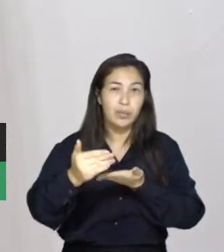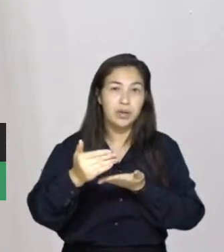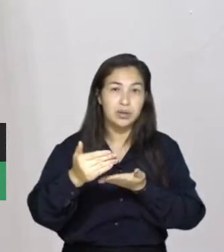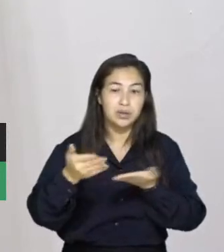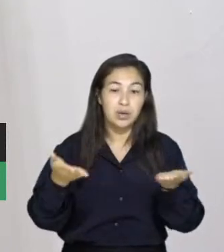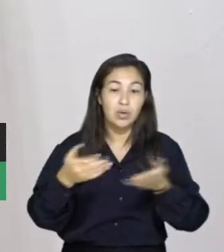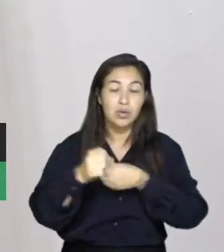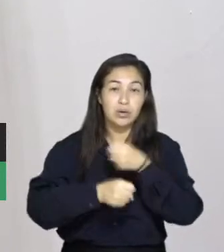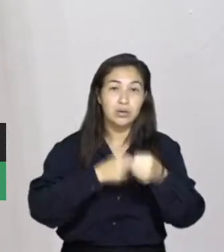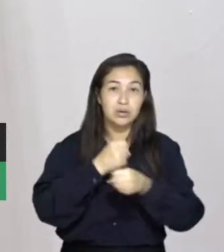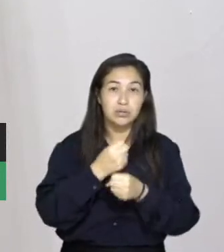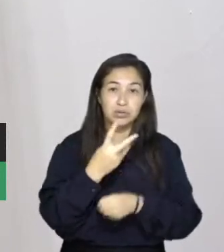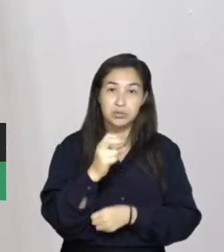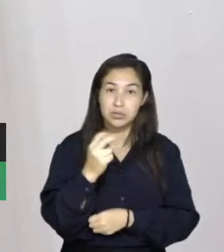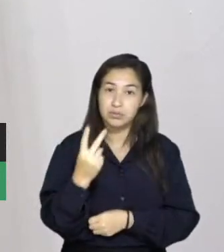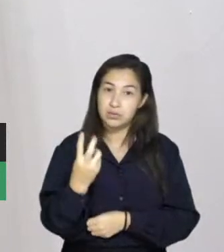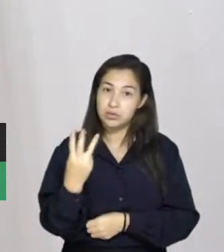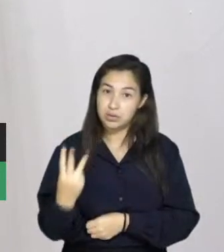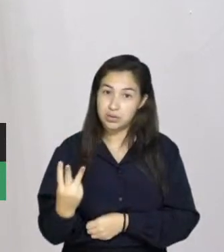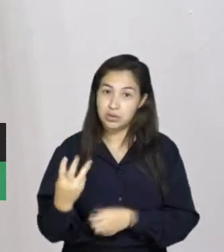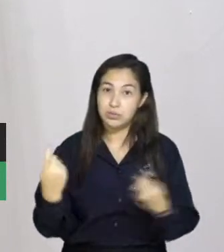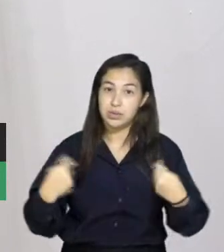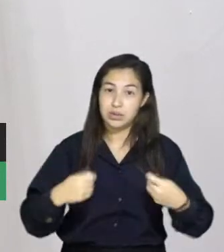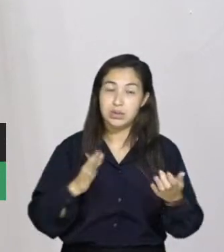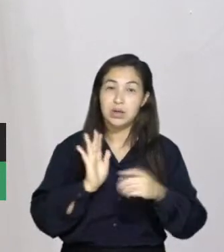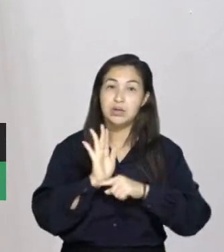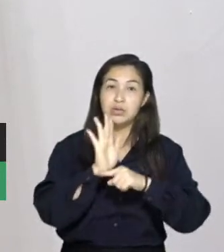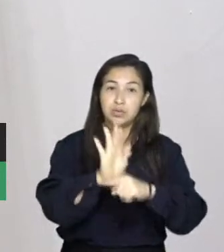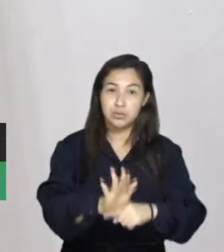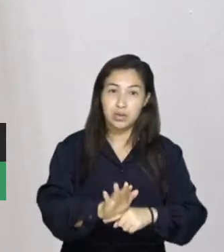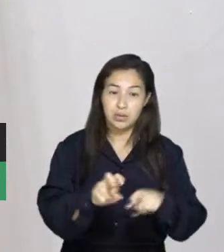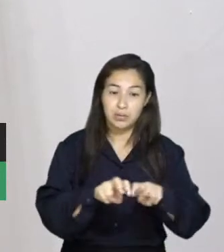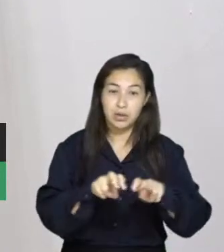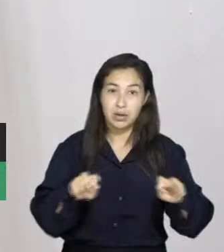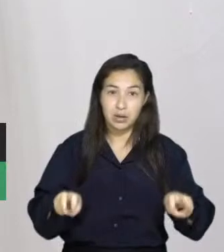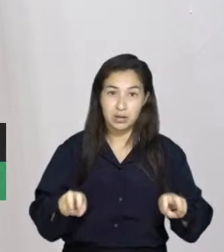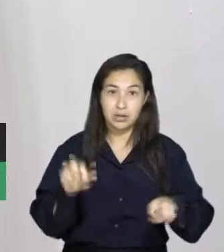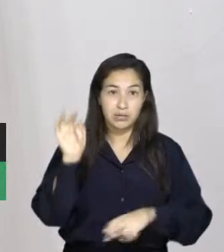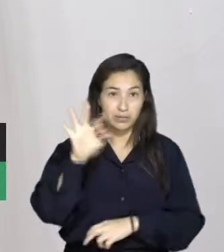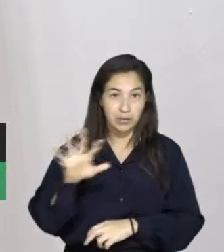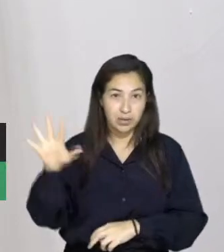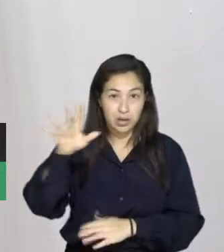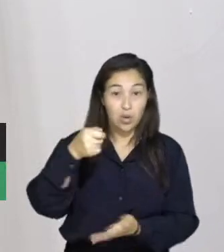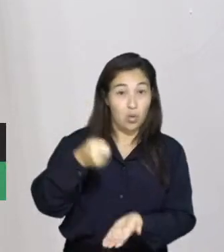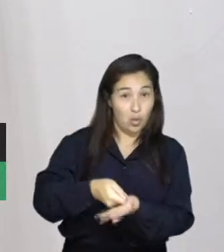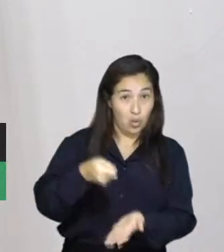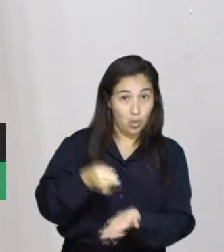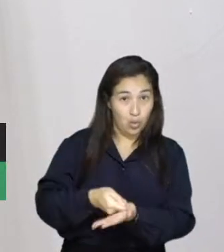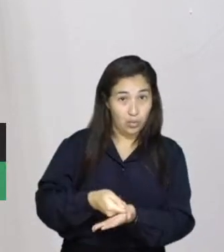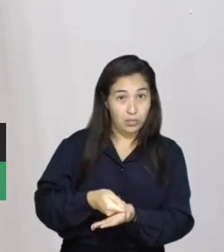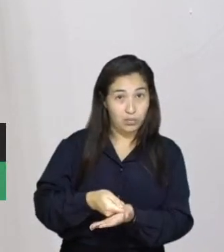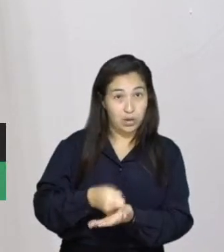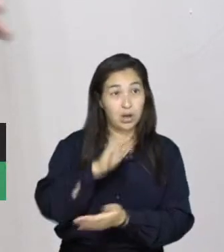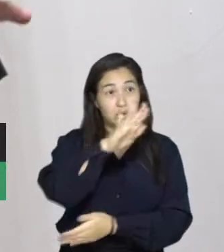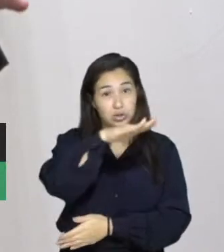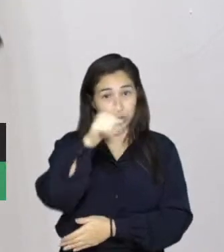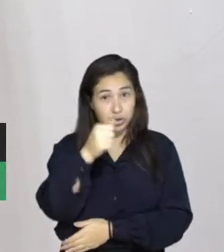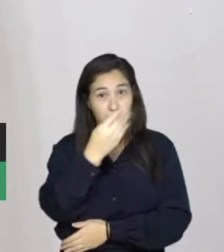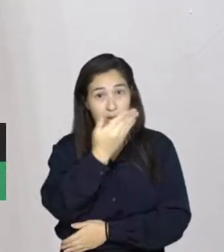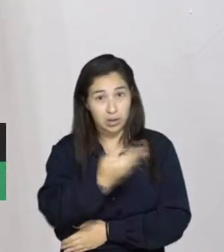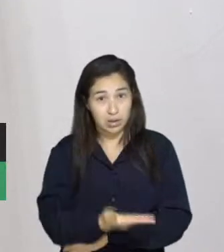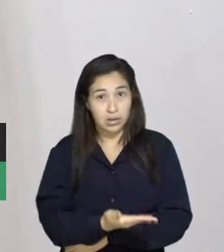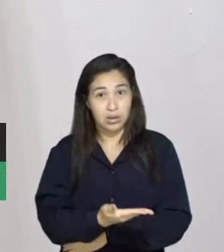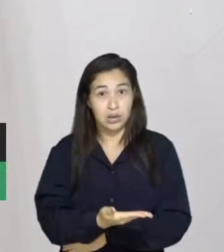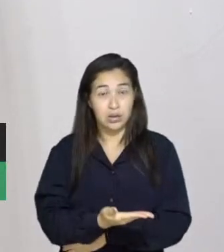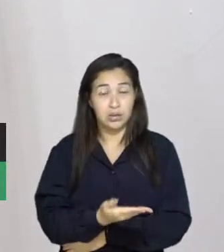ano. E cabe a nós também aqui ajudar a bancada federal e fiscalizar e cobrar para que realmente isso seja efetivado. Que não se fique só